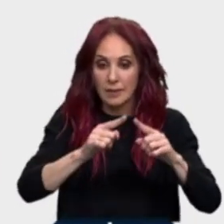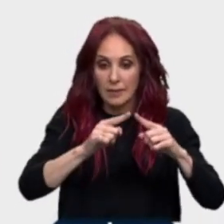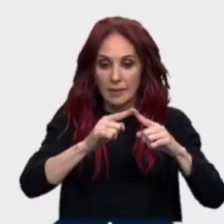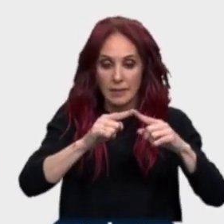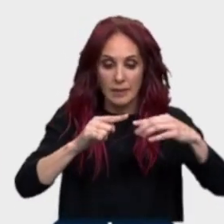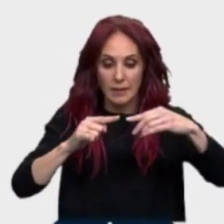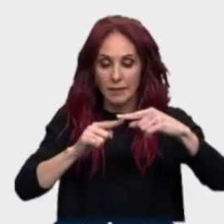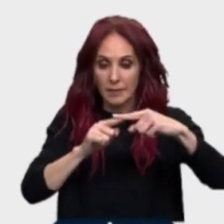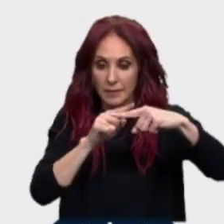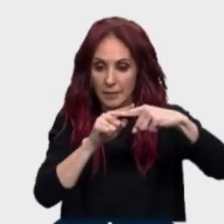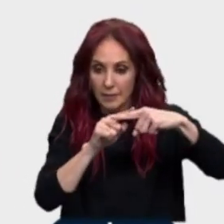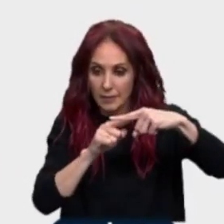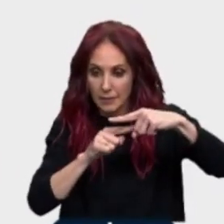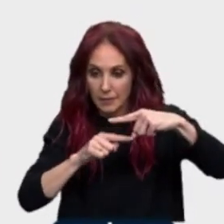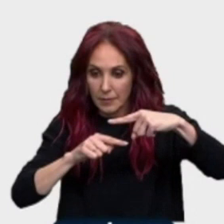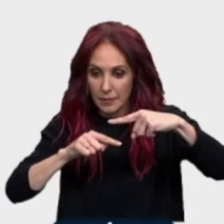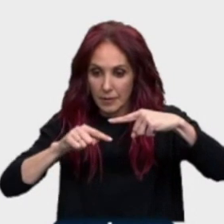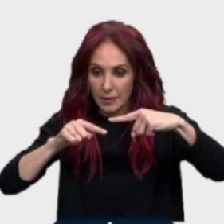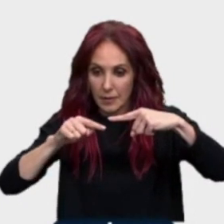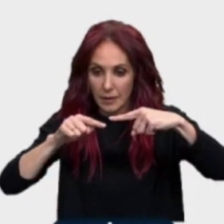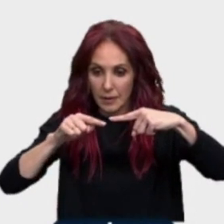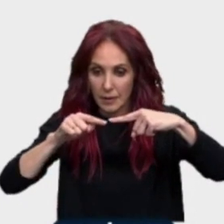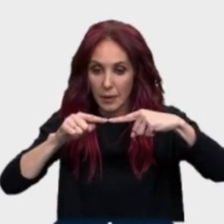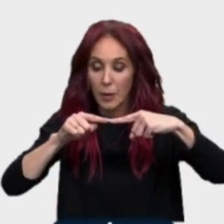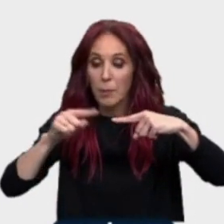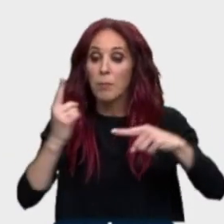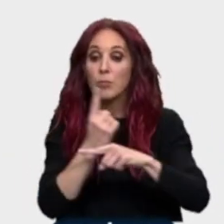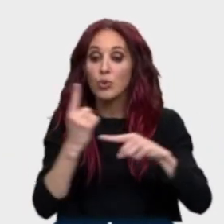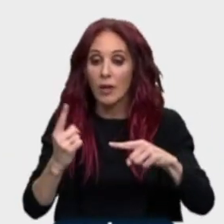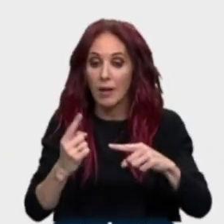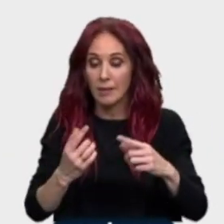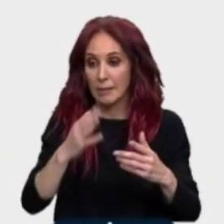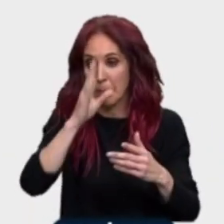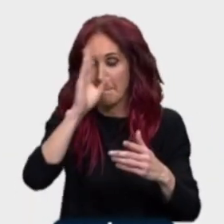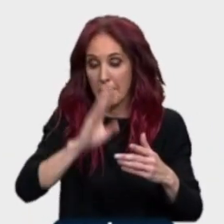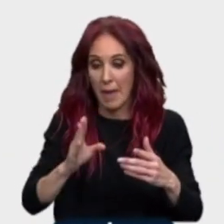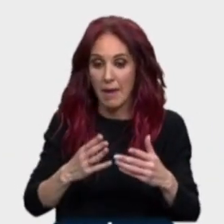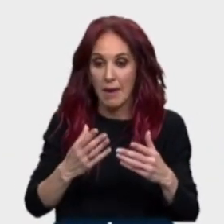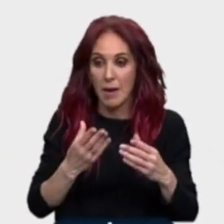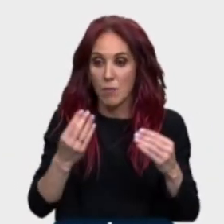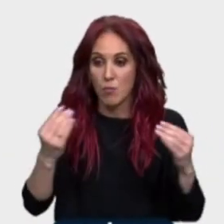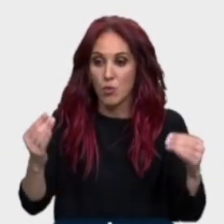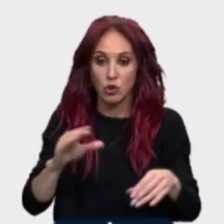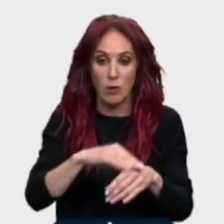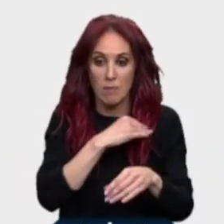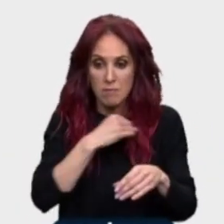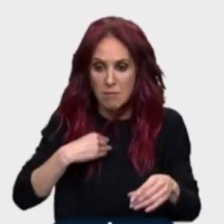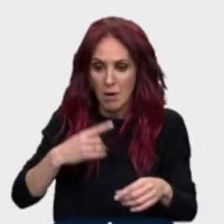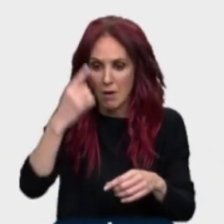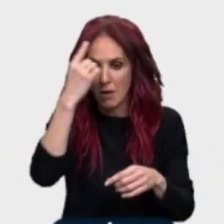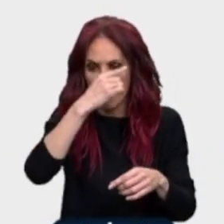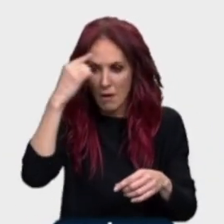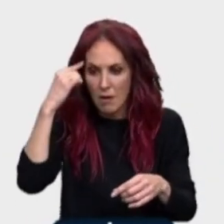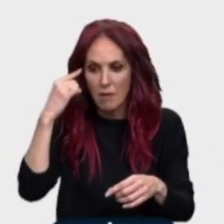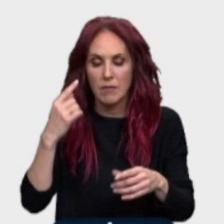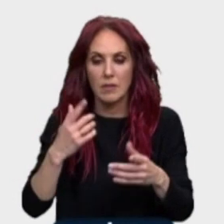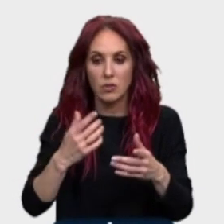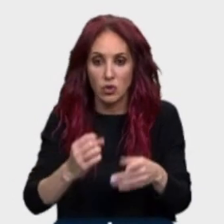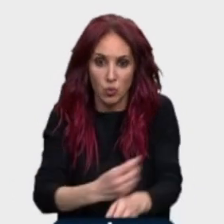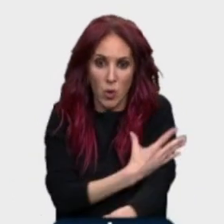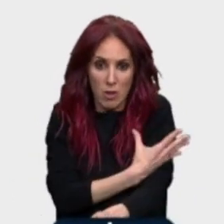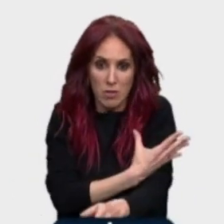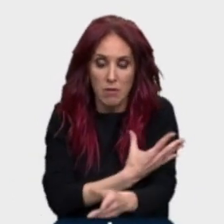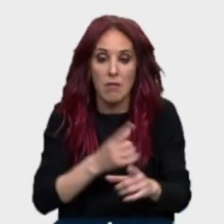uma depressão, ela diminui. Porquê? Porque, como nós sabemos, temos dezenas de médicos, enfermeiros e técnicos especializados infectados.